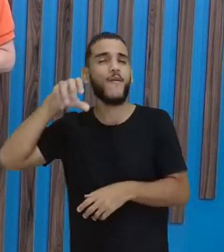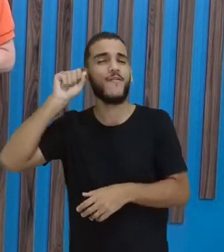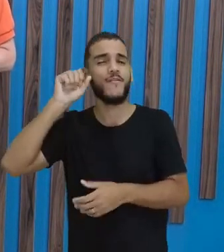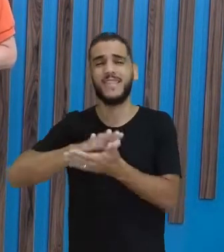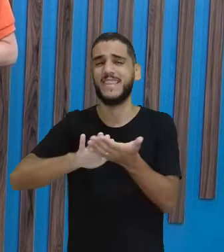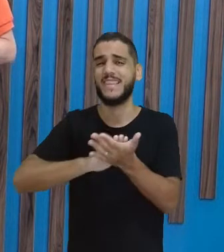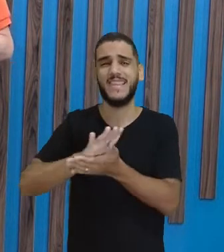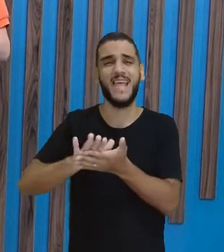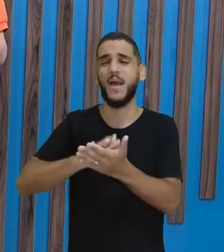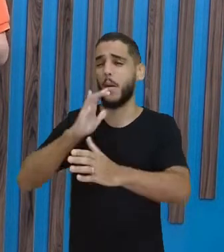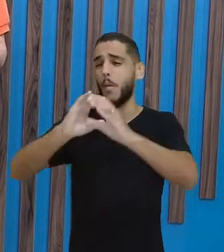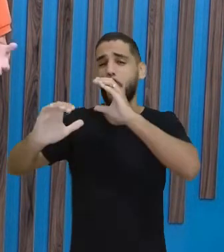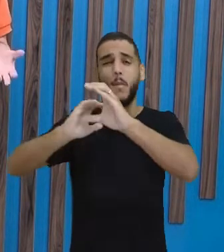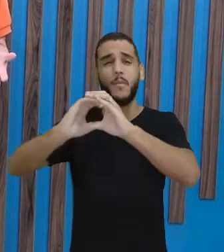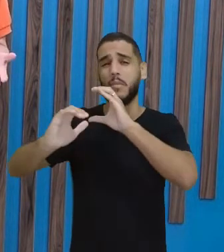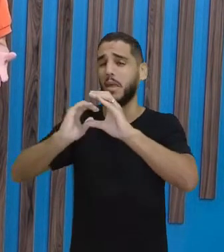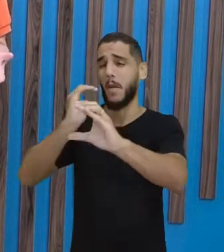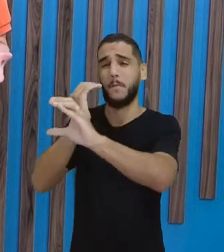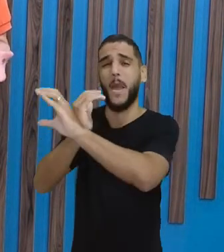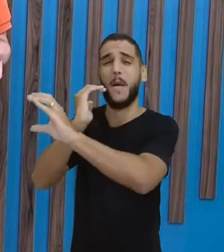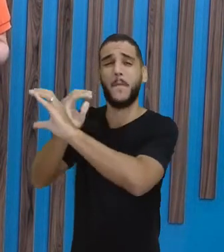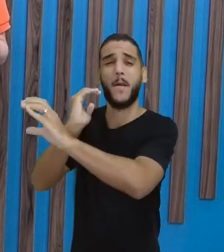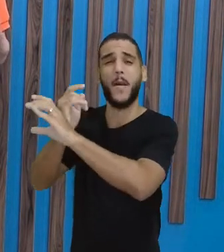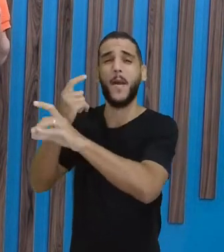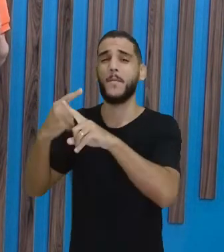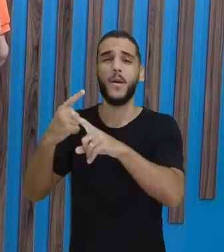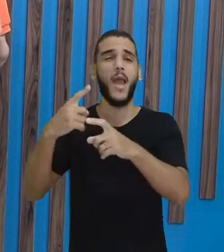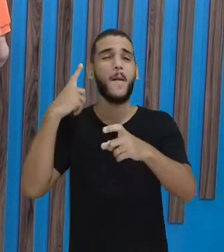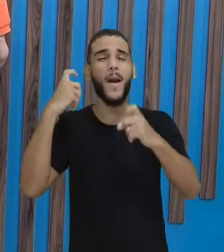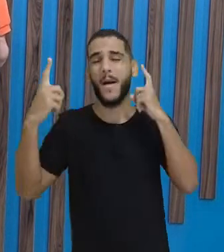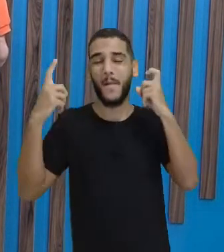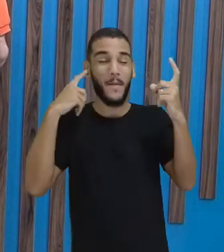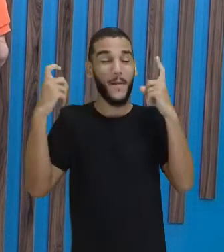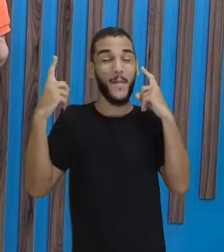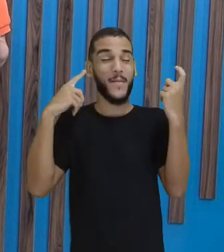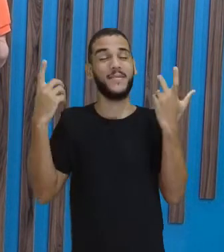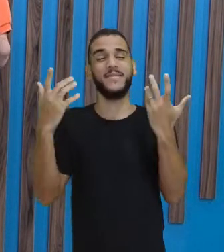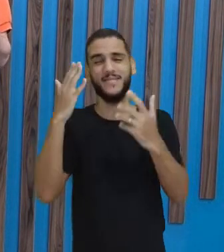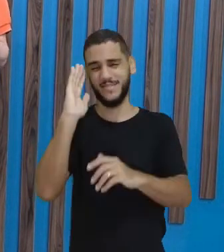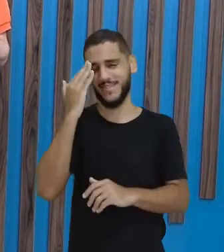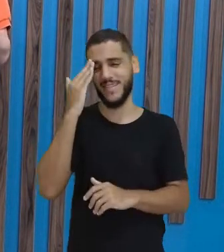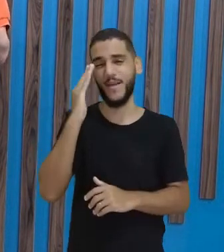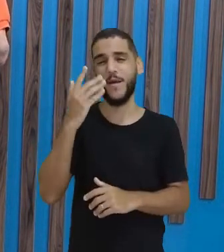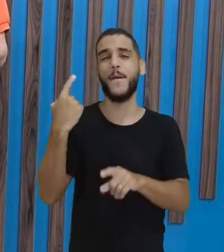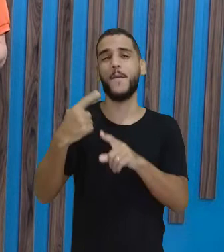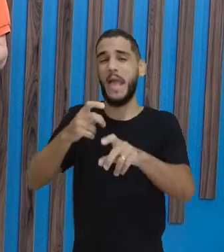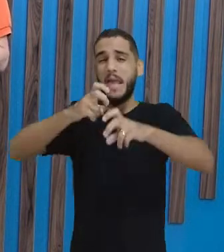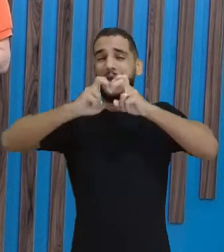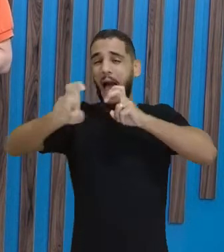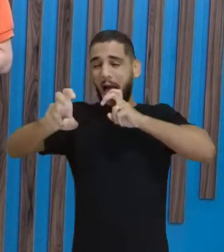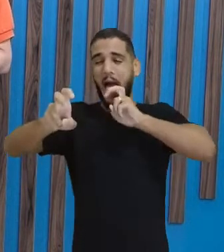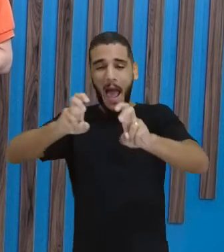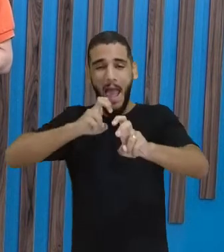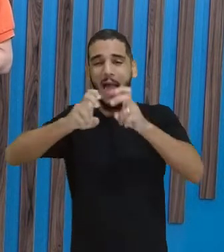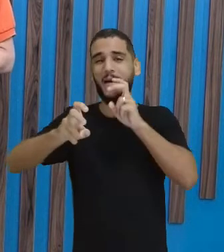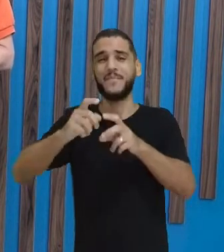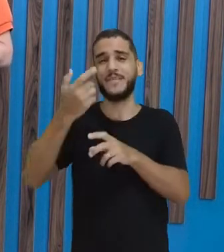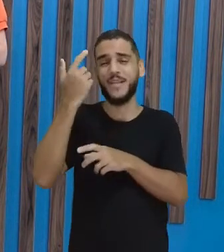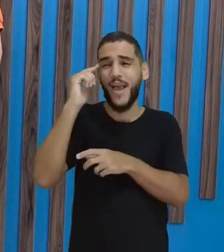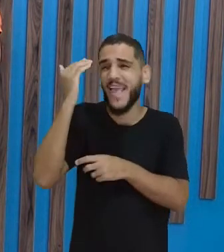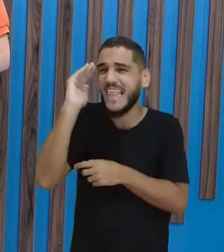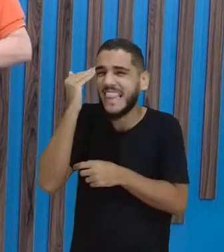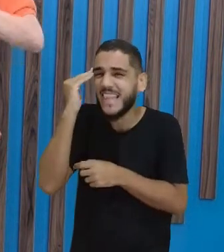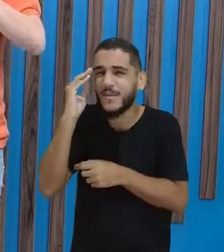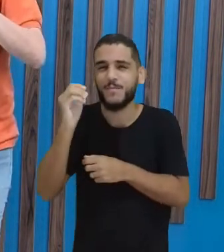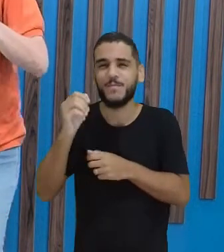com a gente. A pessoa às vezes quer falar e você não consegue. Ou não consegue ouvir o que a pessoa fala. Você fica gritando para poder entender o que o outro fala, né? A pessoa